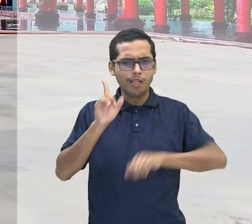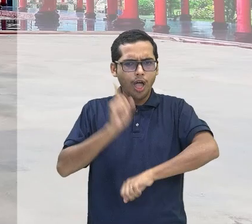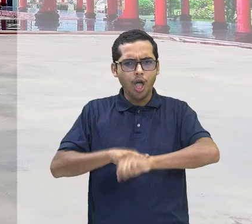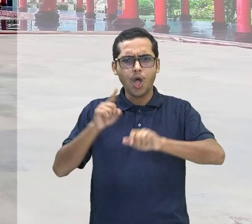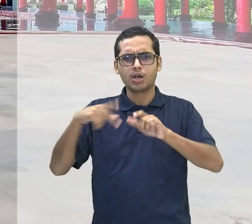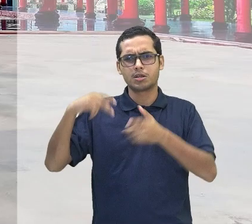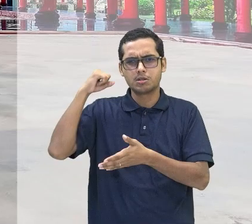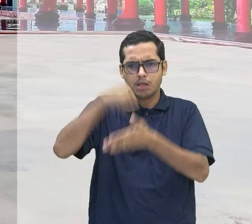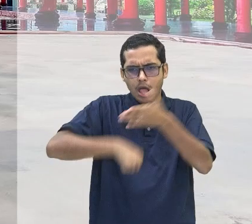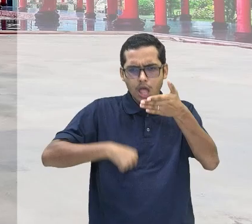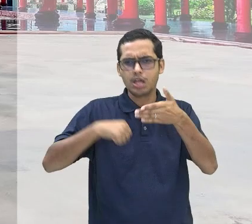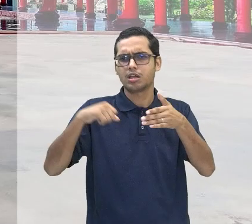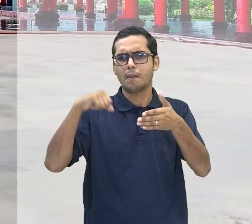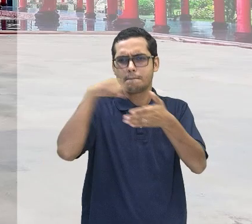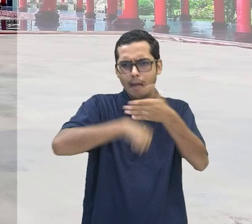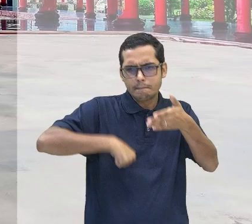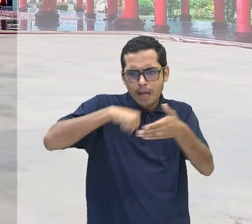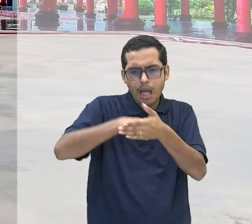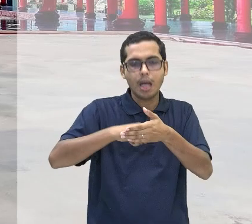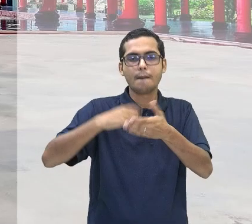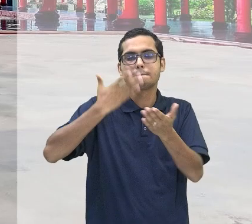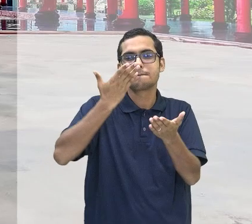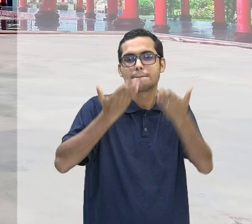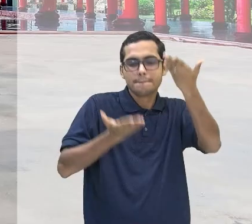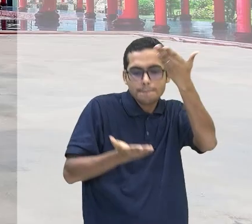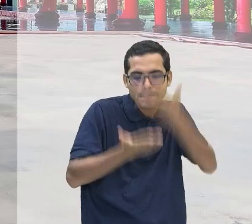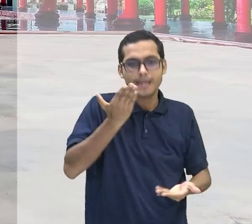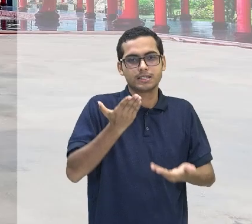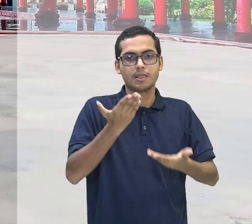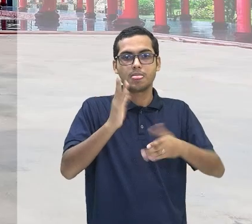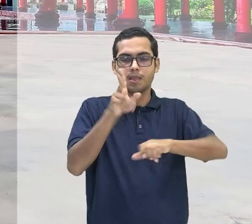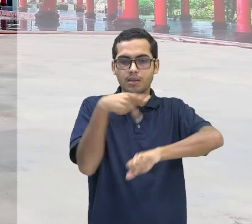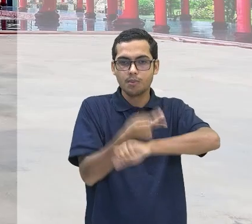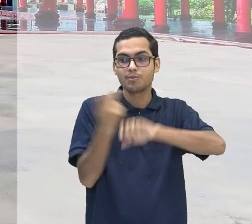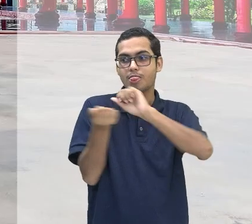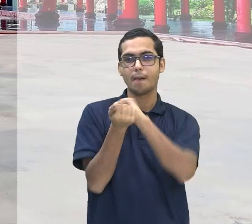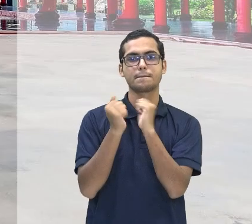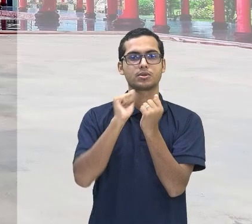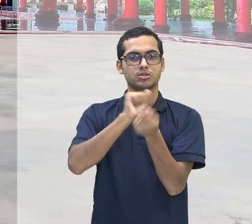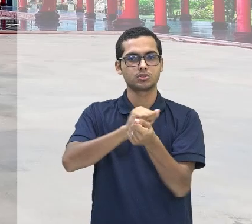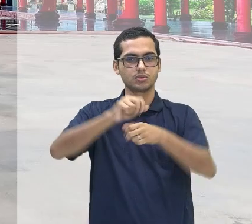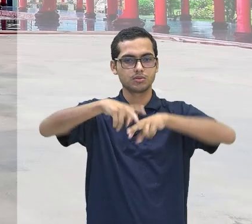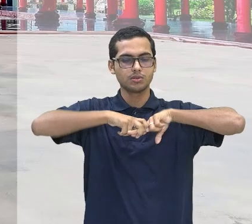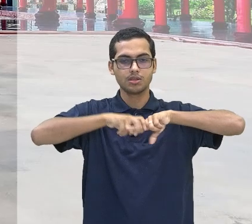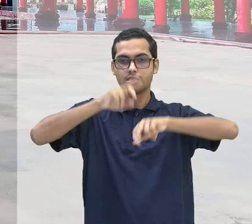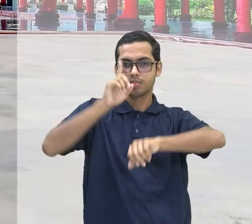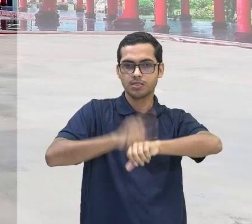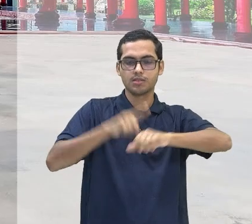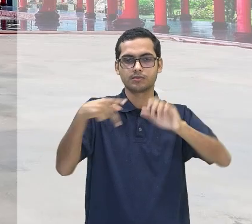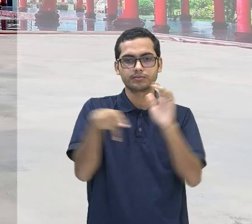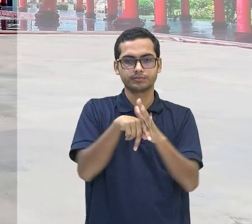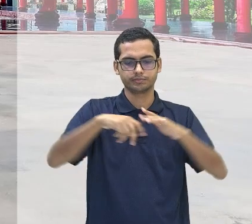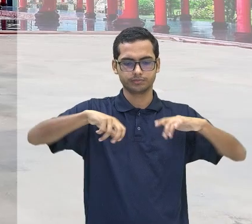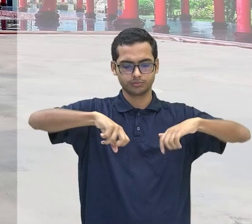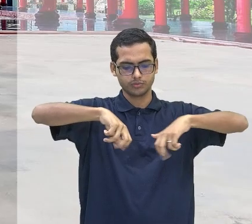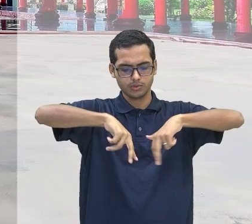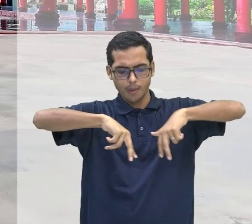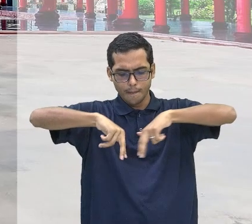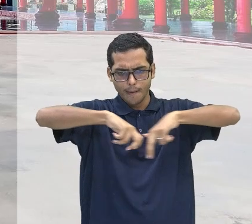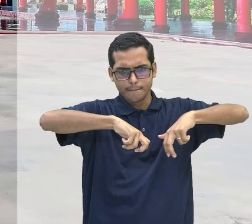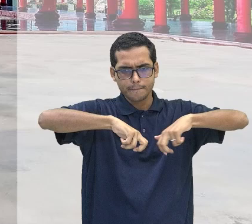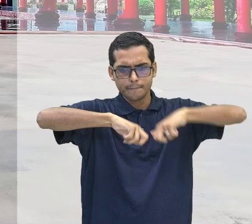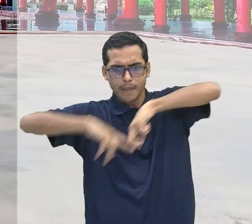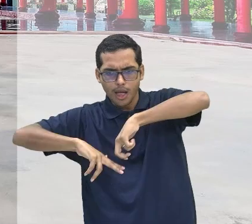essa adaptação da luta mais ao solo, justamente porque nessa parte, quando ele conseguia dominar ali o